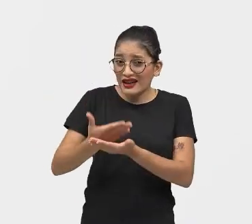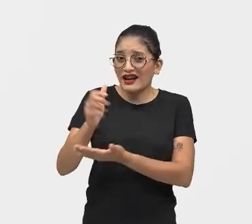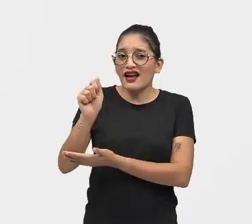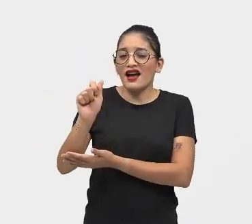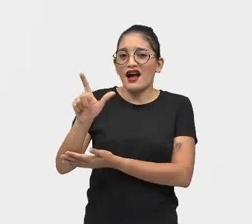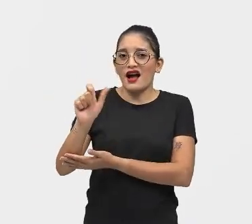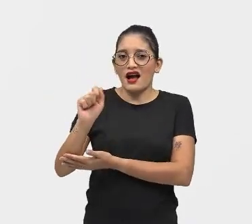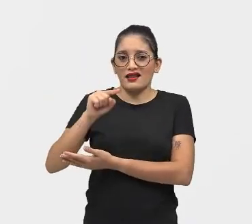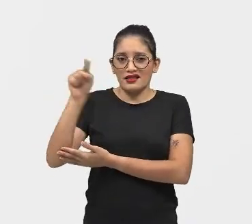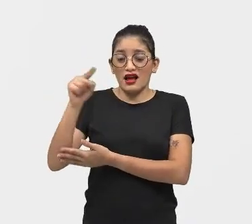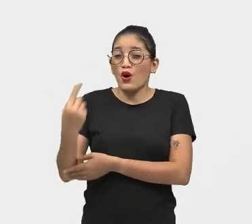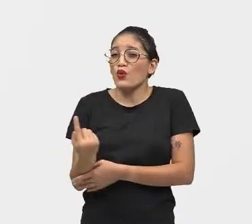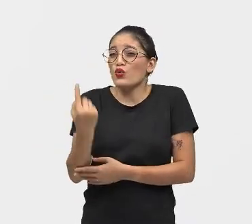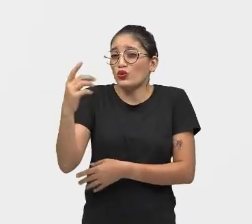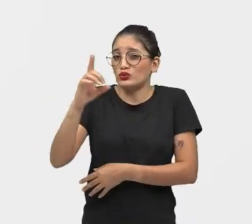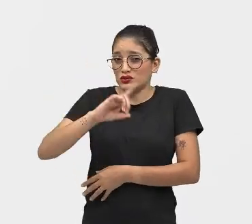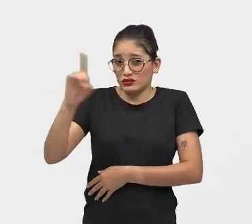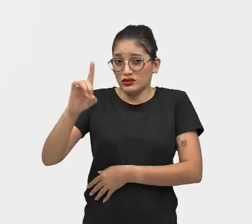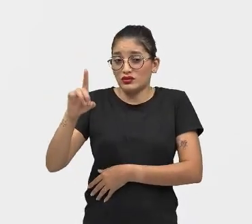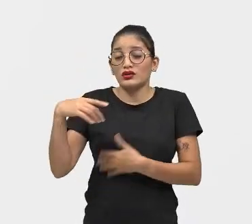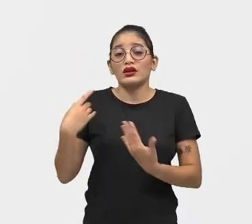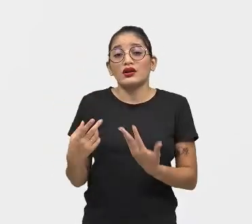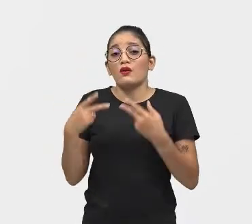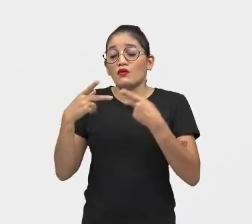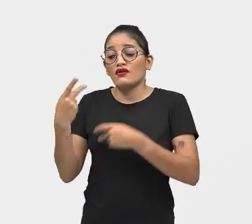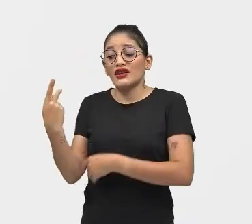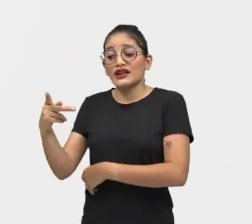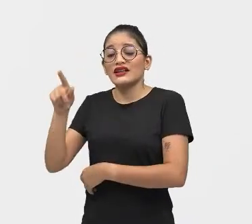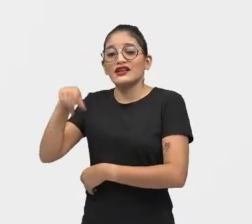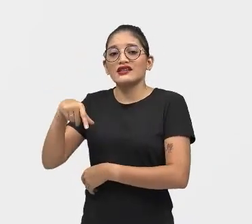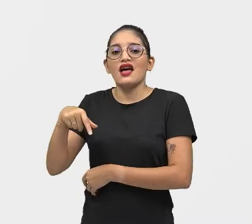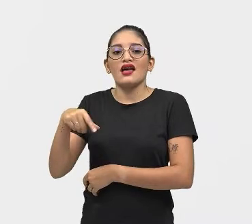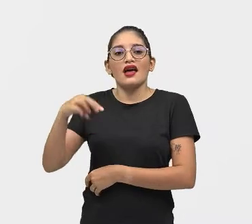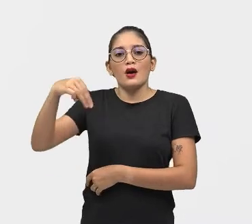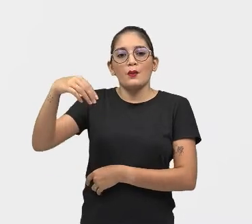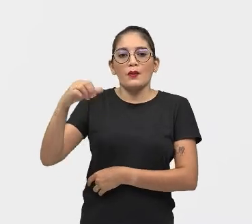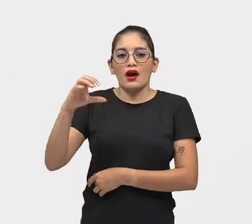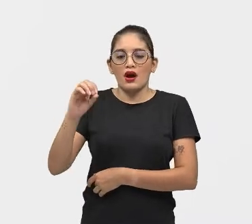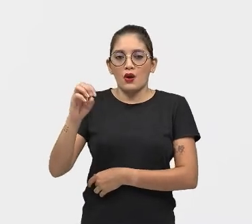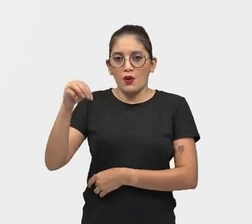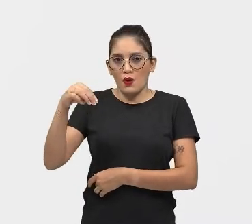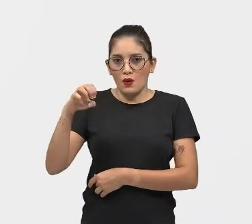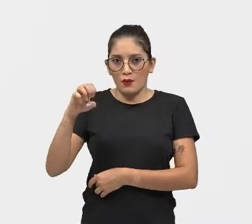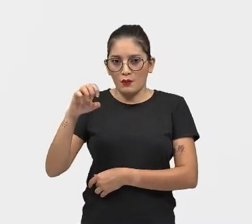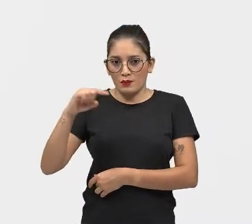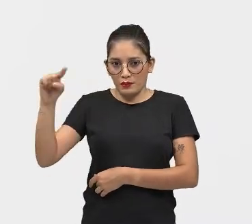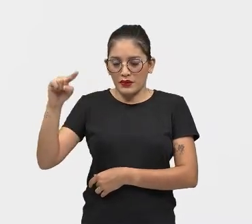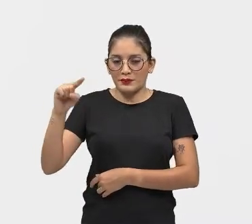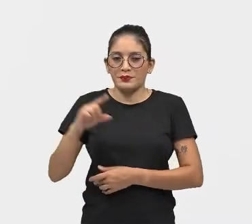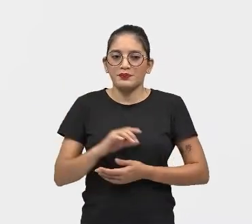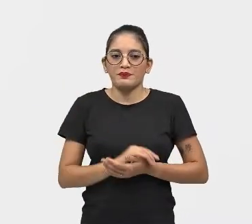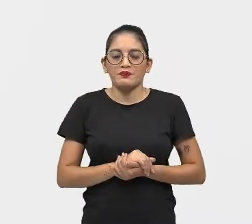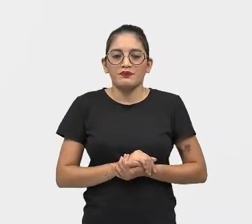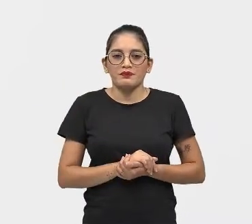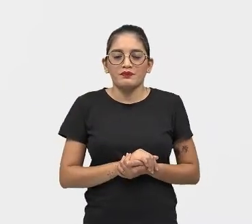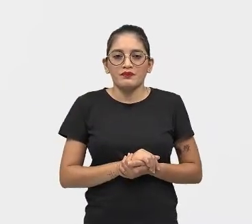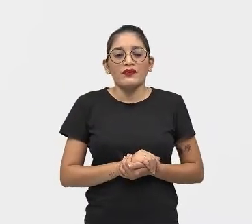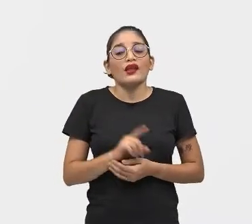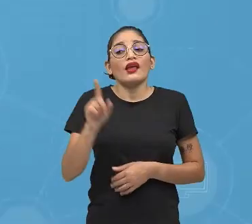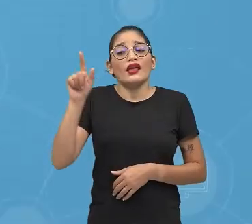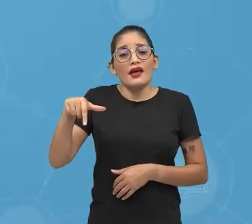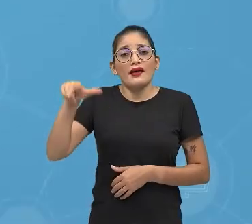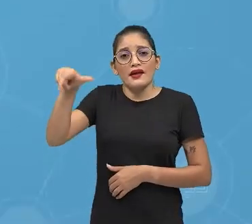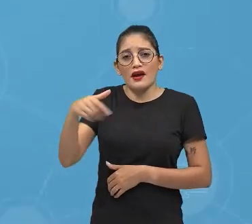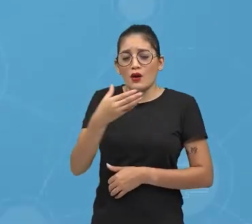verdadeiro Deus, e o profeta deles é Maomé, tá? Muhammad, que foi um